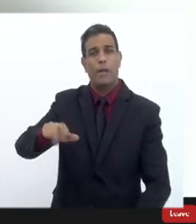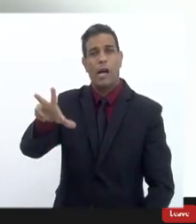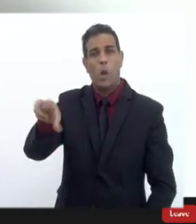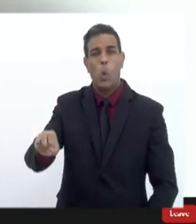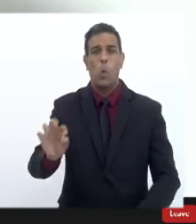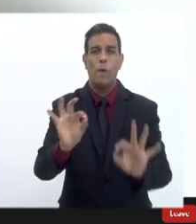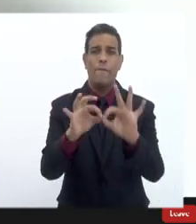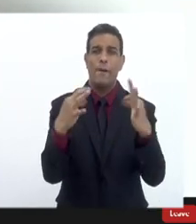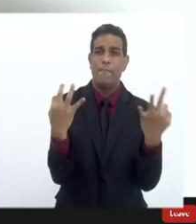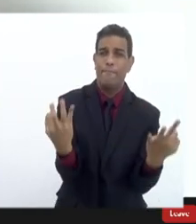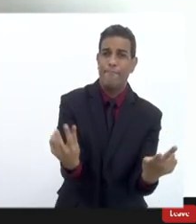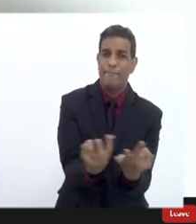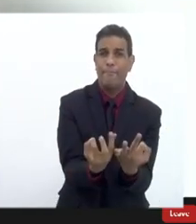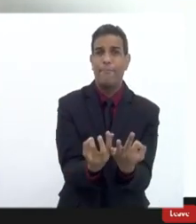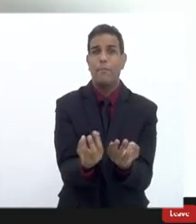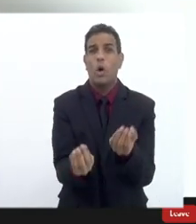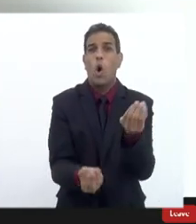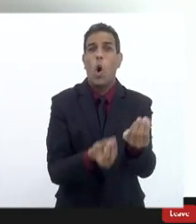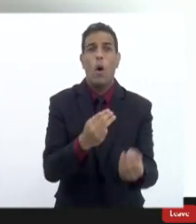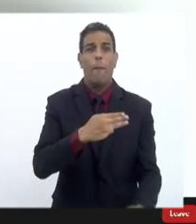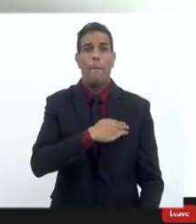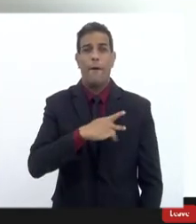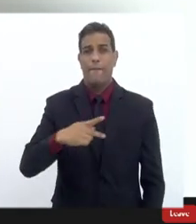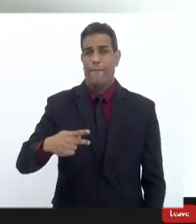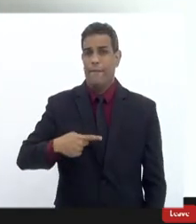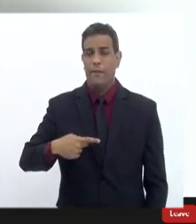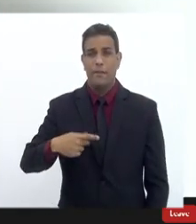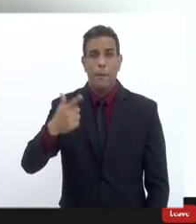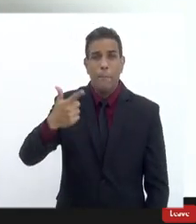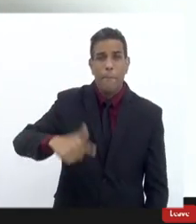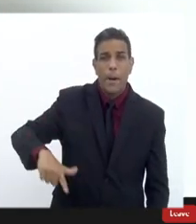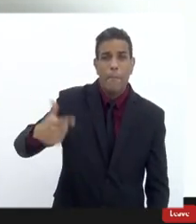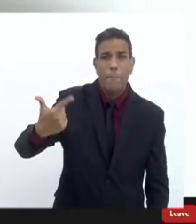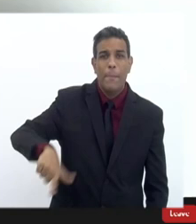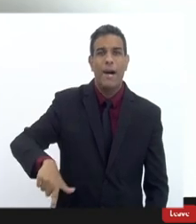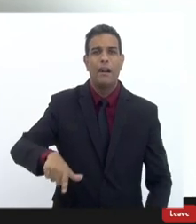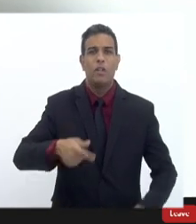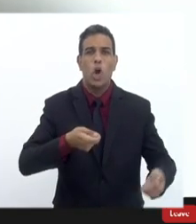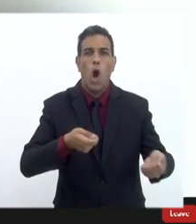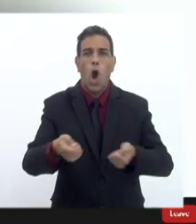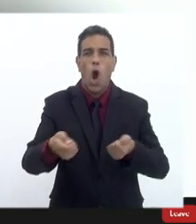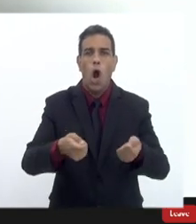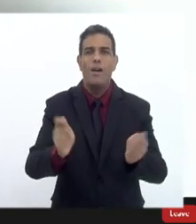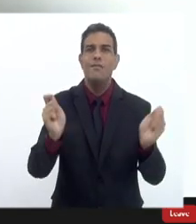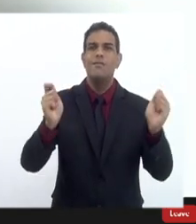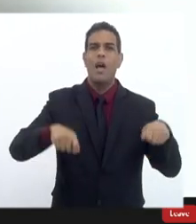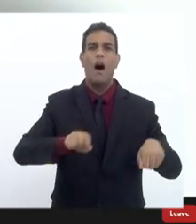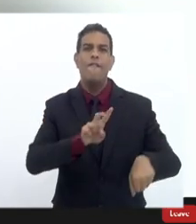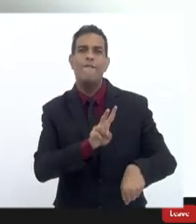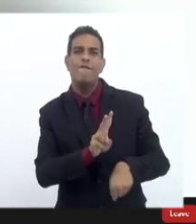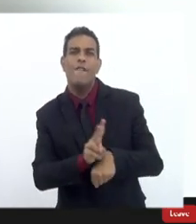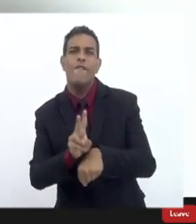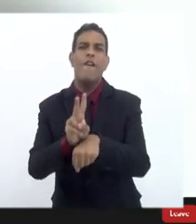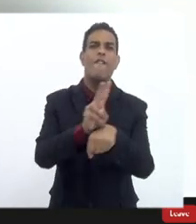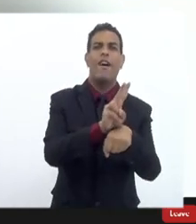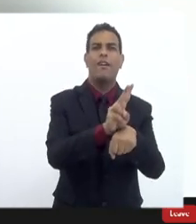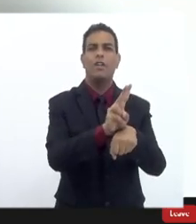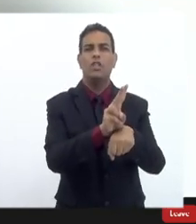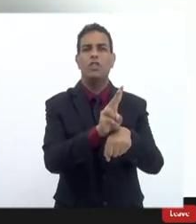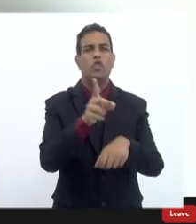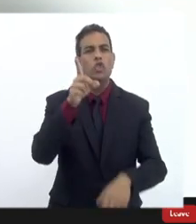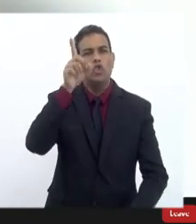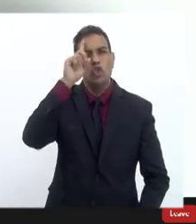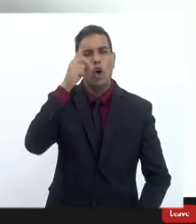famílias, né? Porque nem o Ministério Público, nem qualquer outra instituição de controle tem capacidade de fiscalizar no dia a dia,